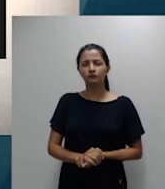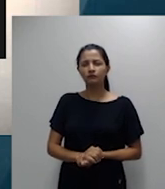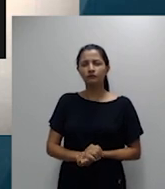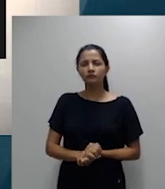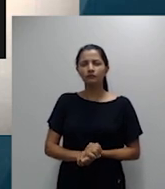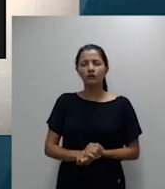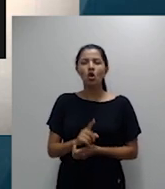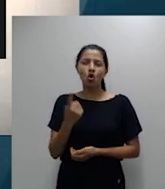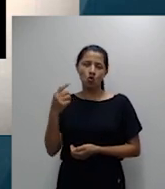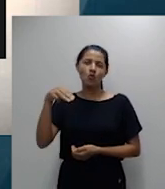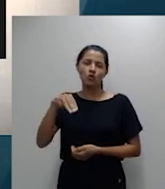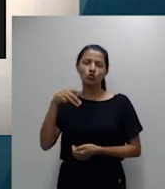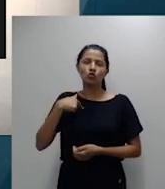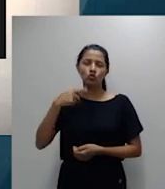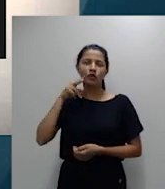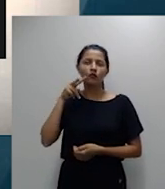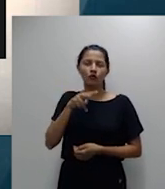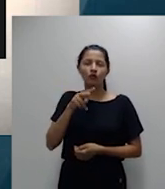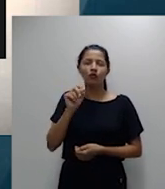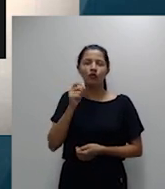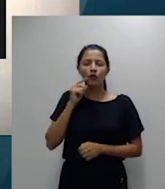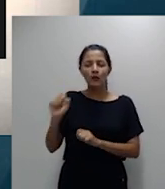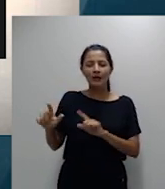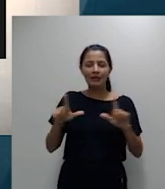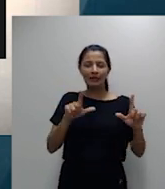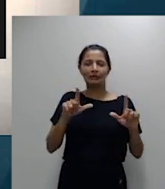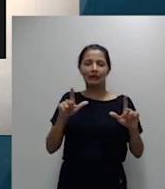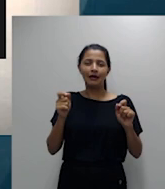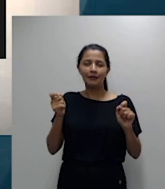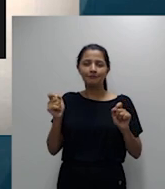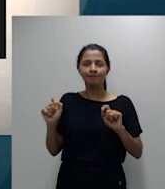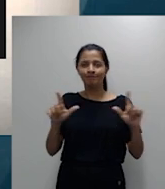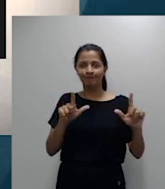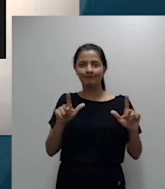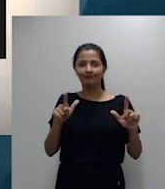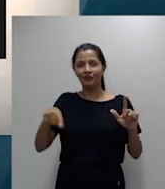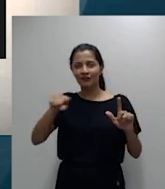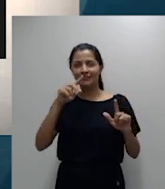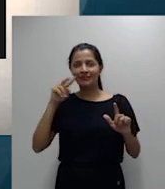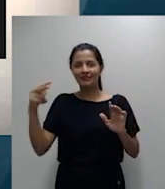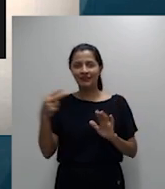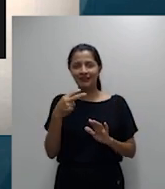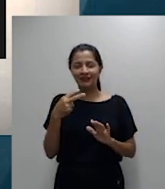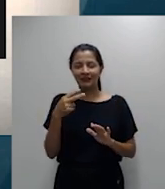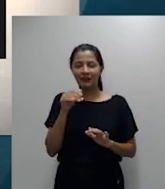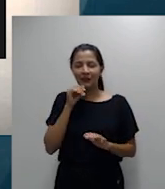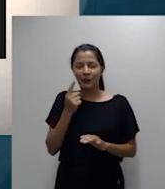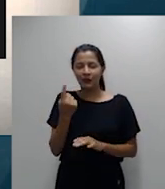o cavalo para compartilhar aqui a dela é